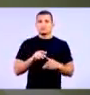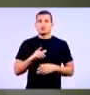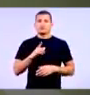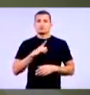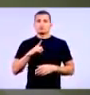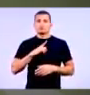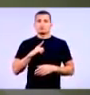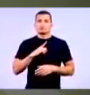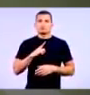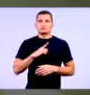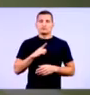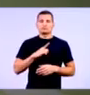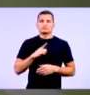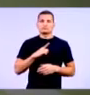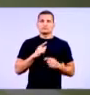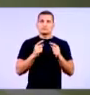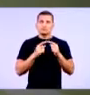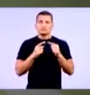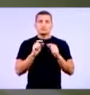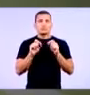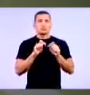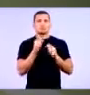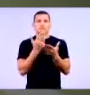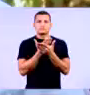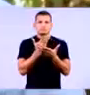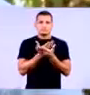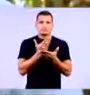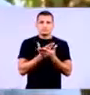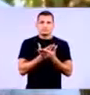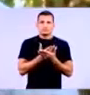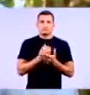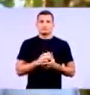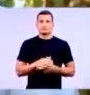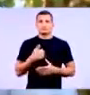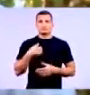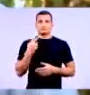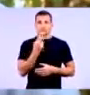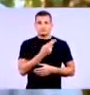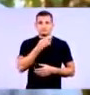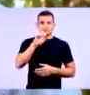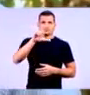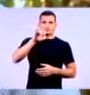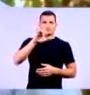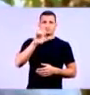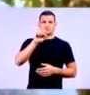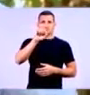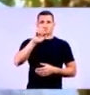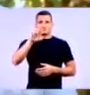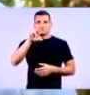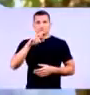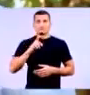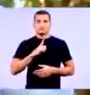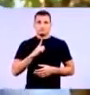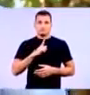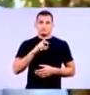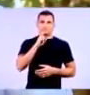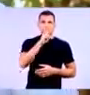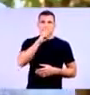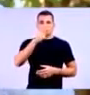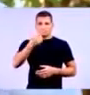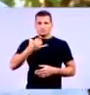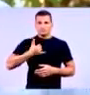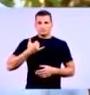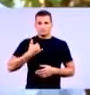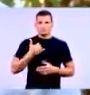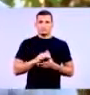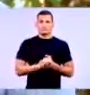comum: a dedicação pelos estudos. Olha só. Meu nome é Eliezer, eu tenho 52 anos